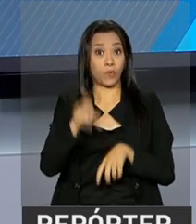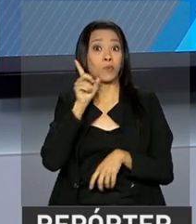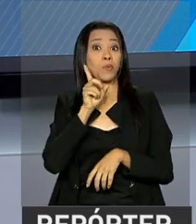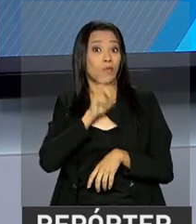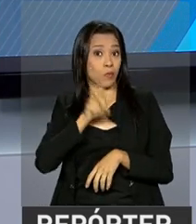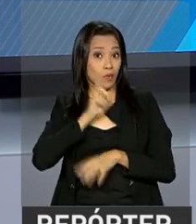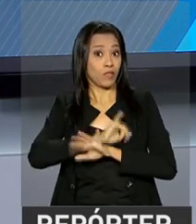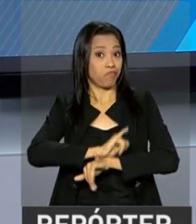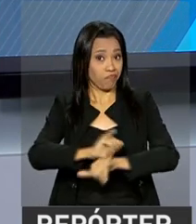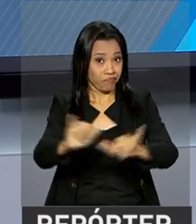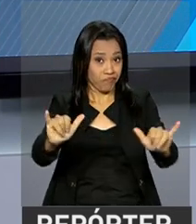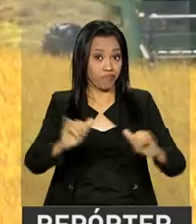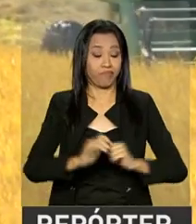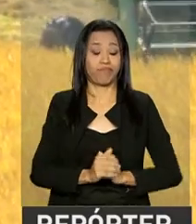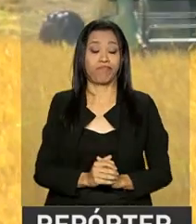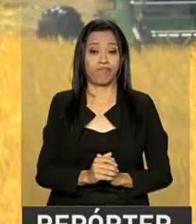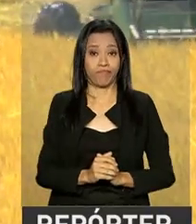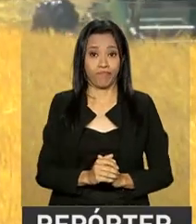unidos